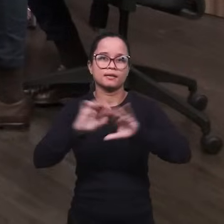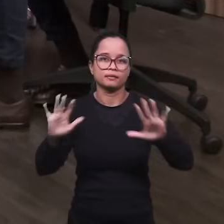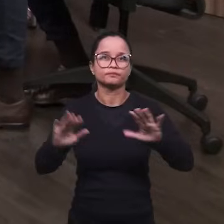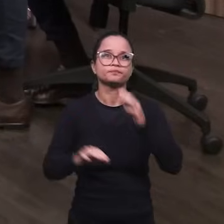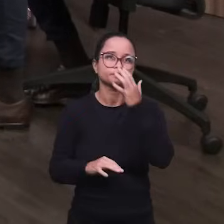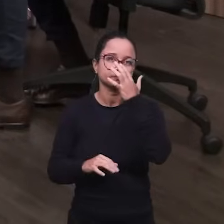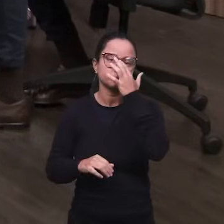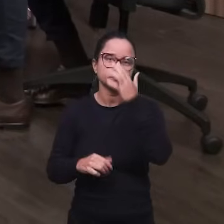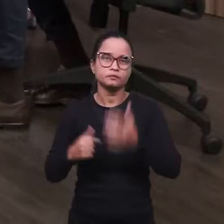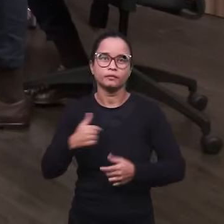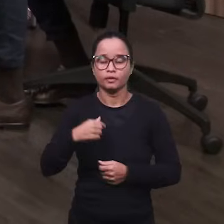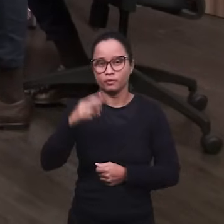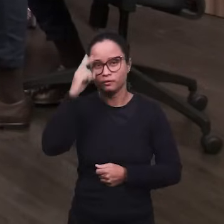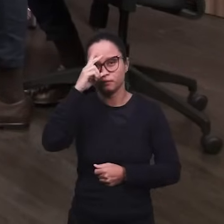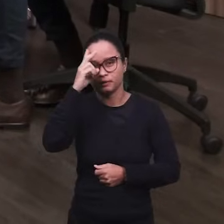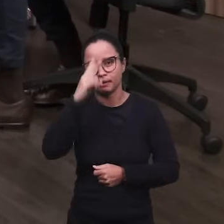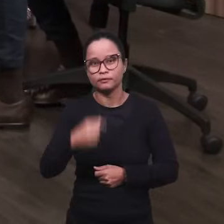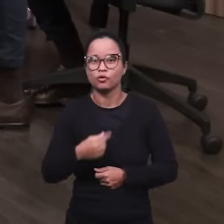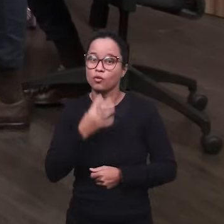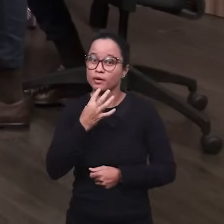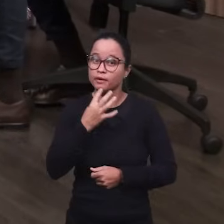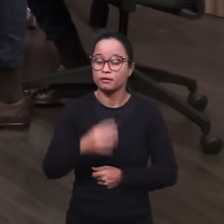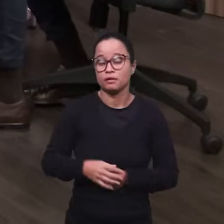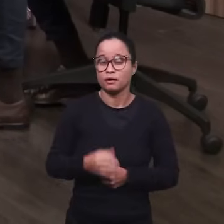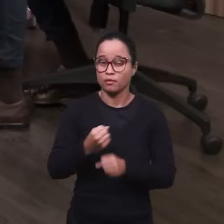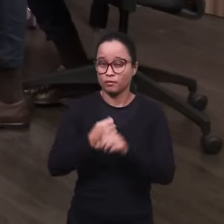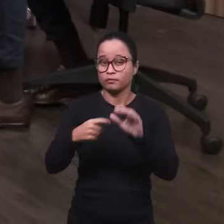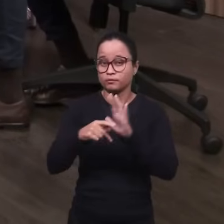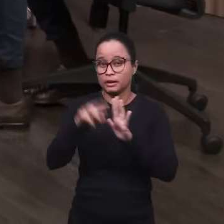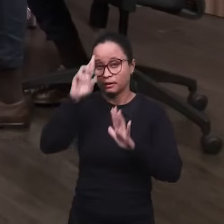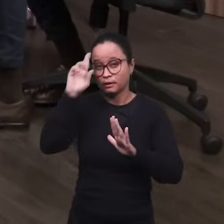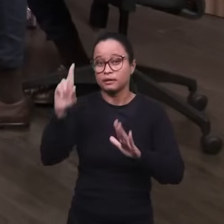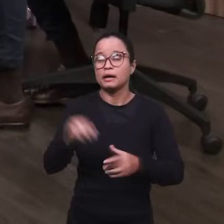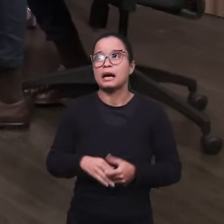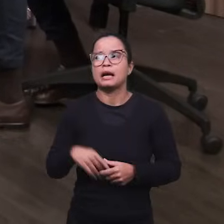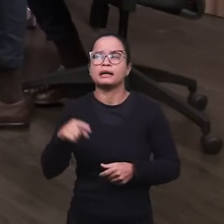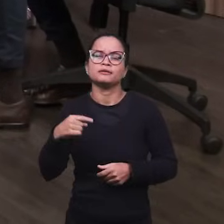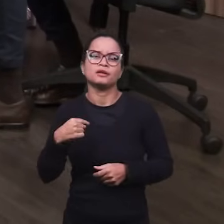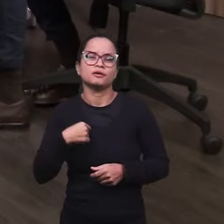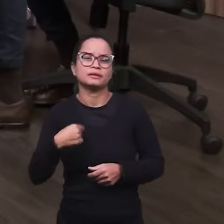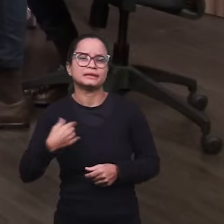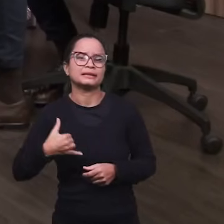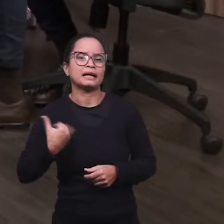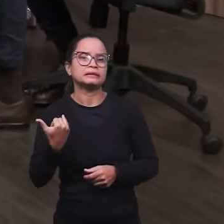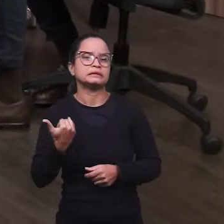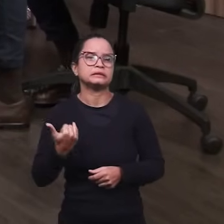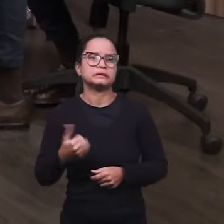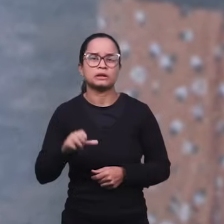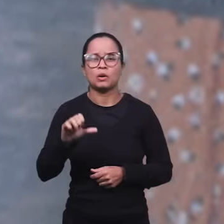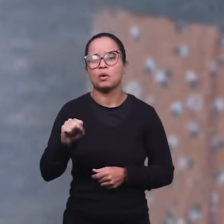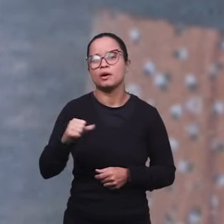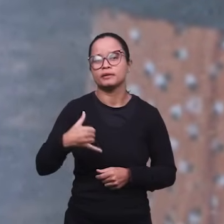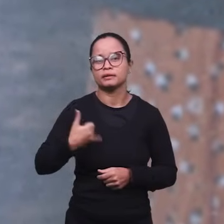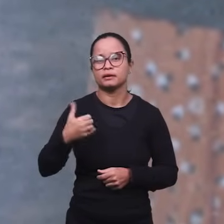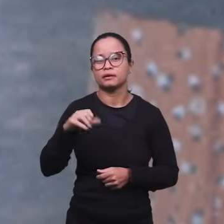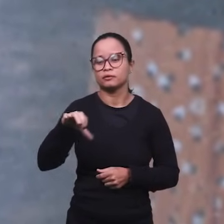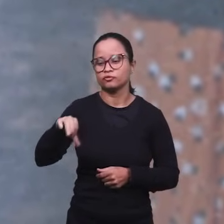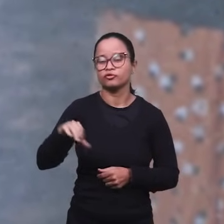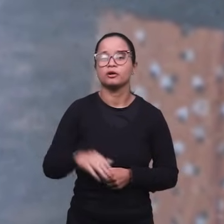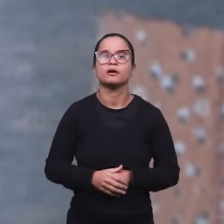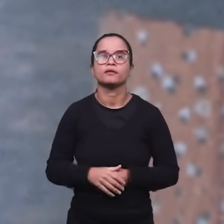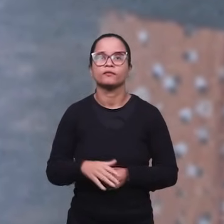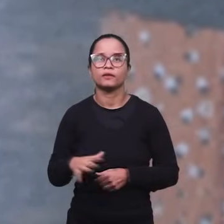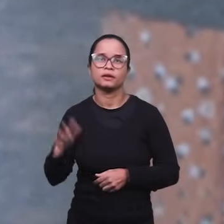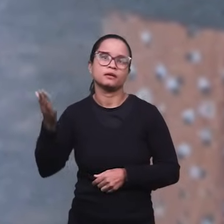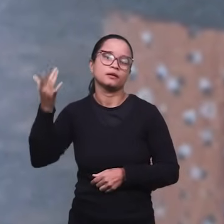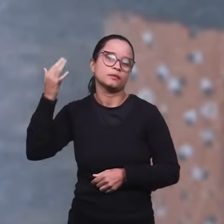clara. Eu me lembro que eu conheci a obra, eu tinha 8 para 9 anos de idade, e naquela época, né, em 1900 e vamos deixar